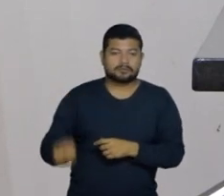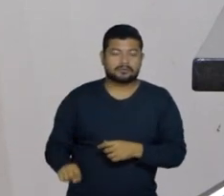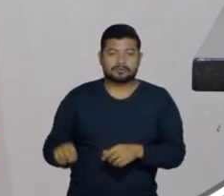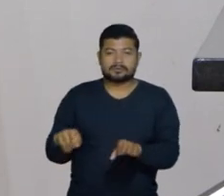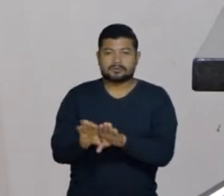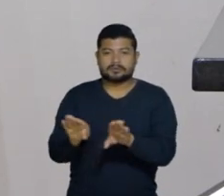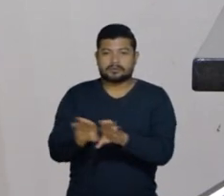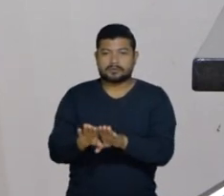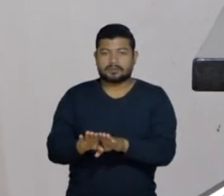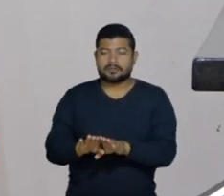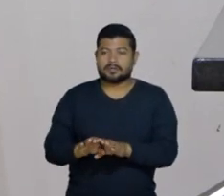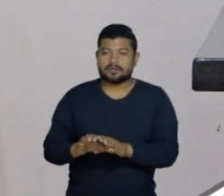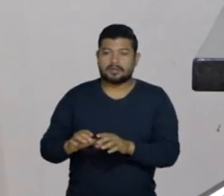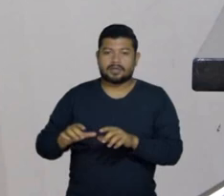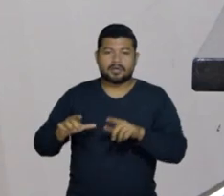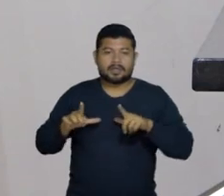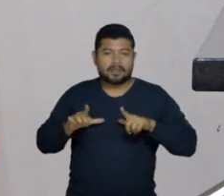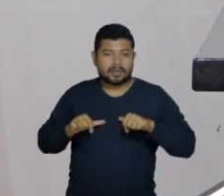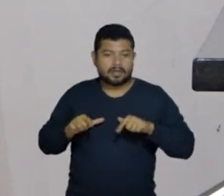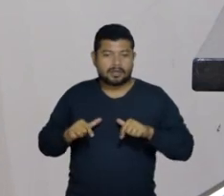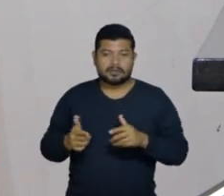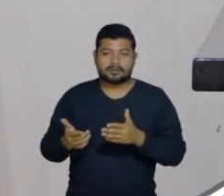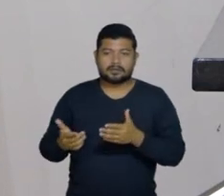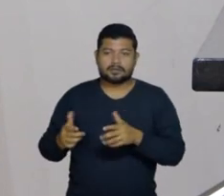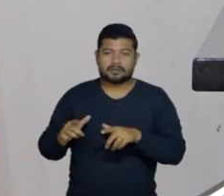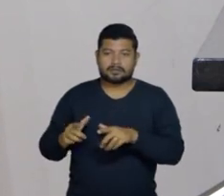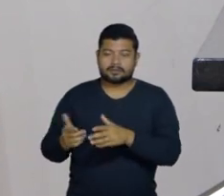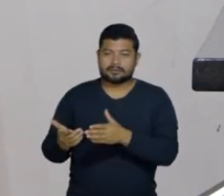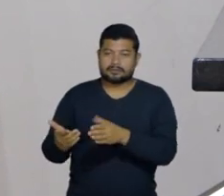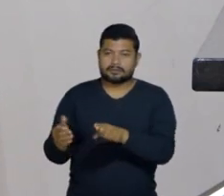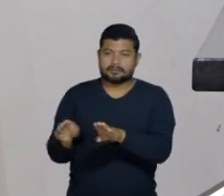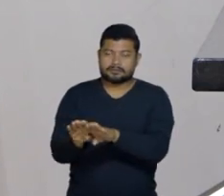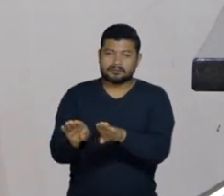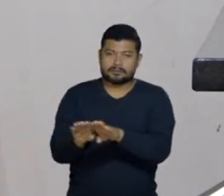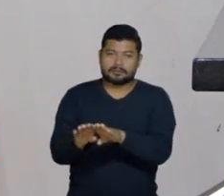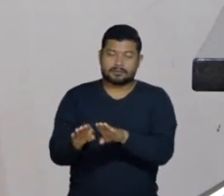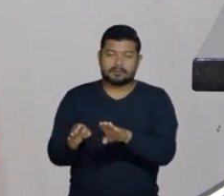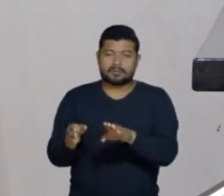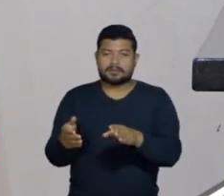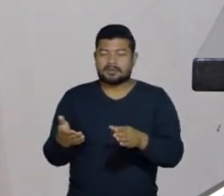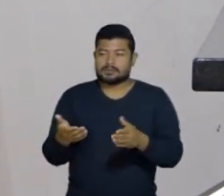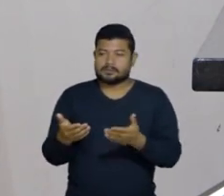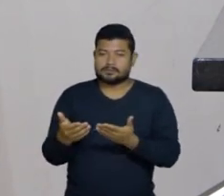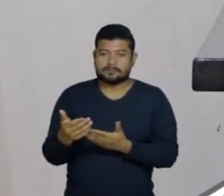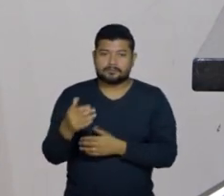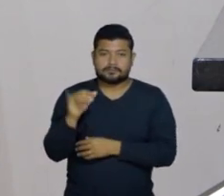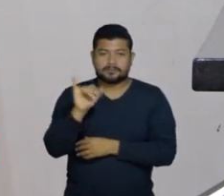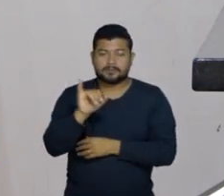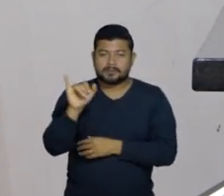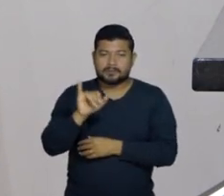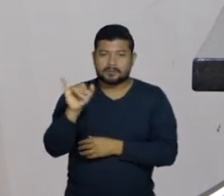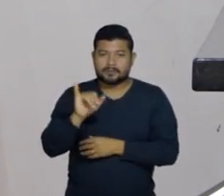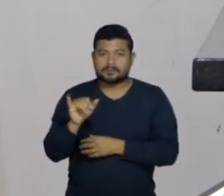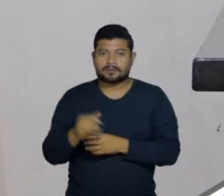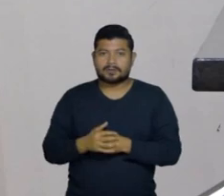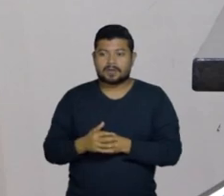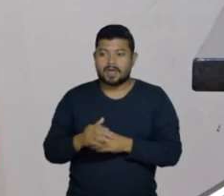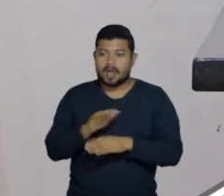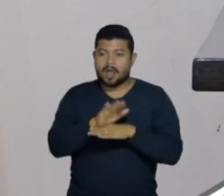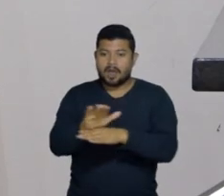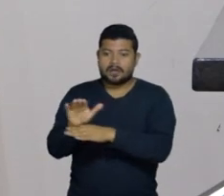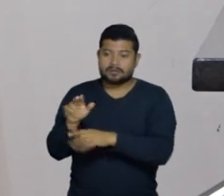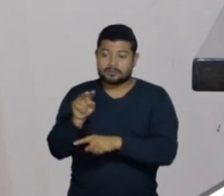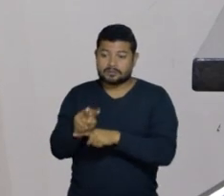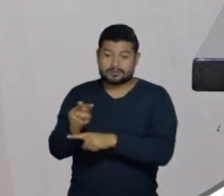da segurança da navegação, da salvaguarda da vida humana no mar e da prevenção da poluição hídrica, né, em todo